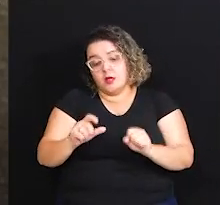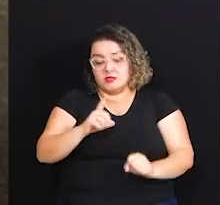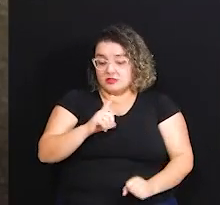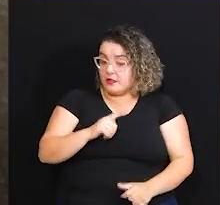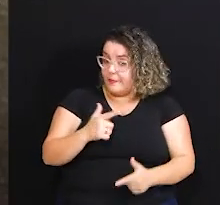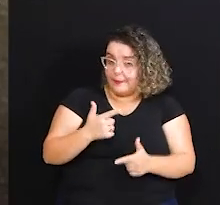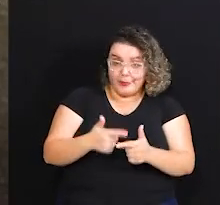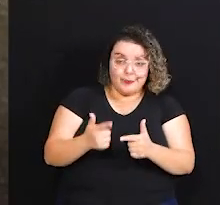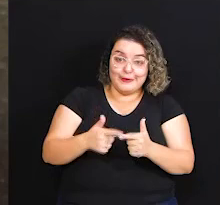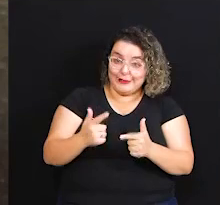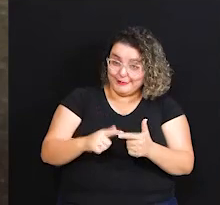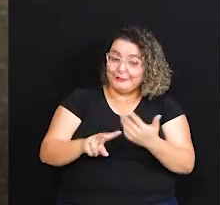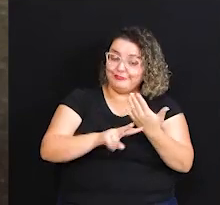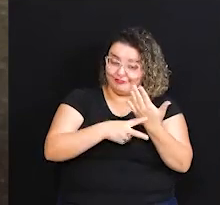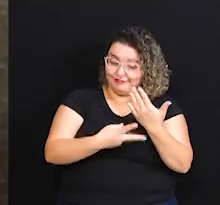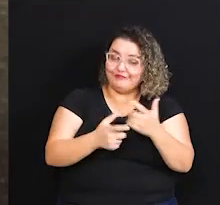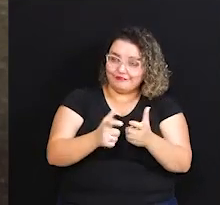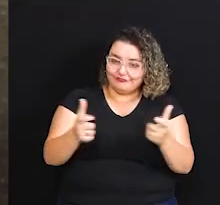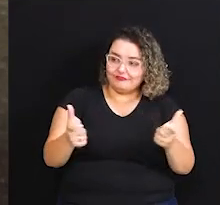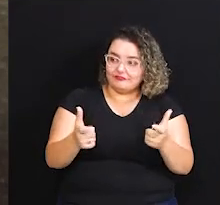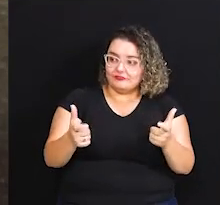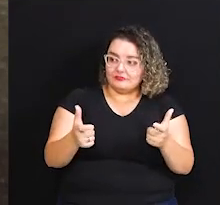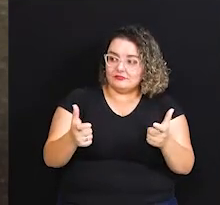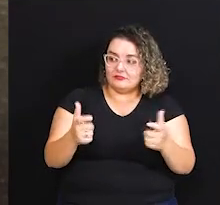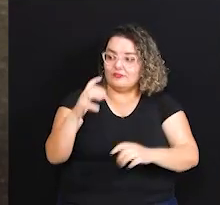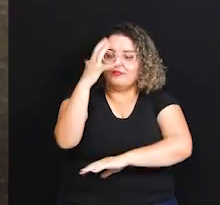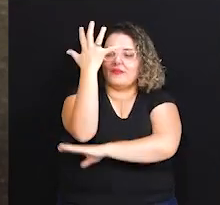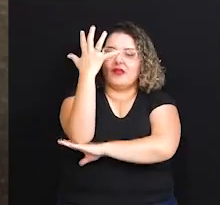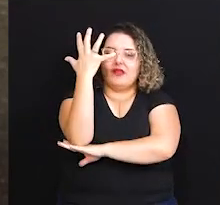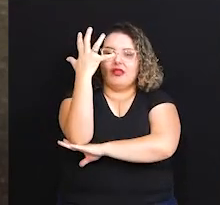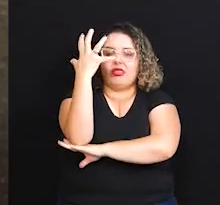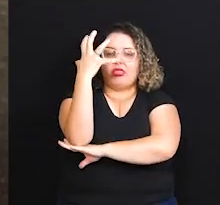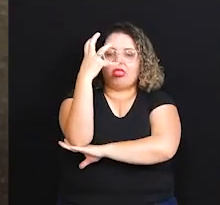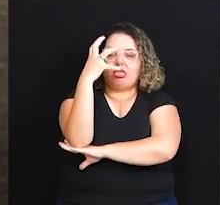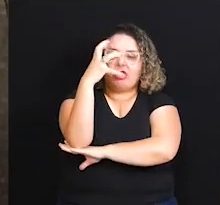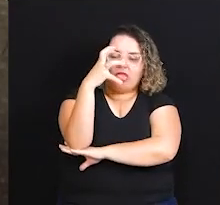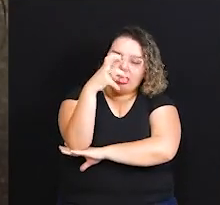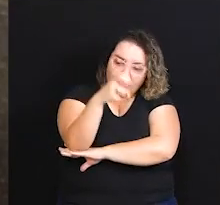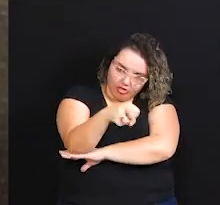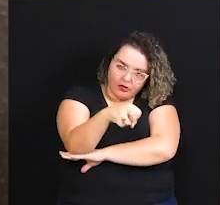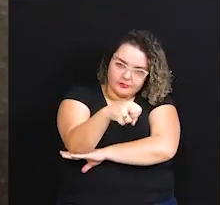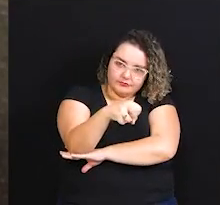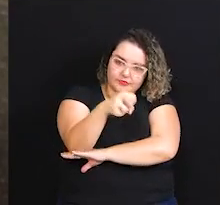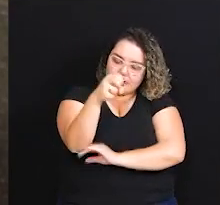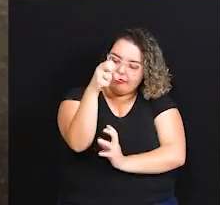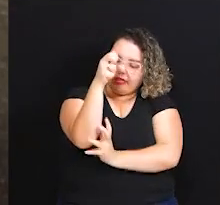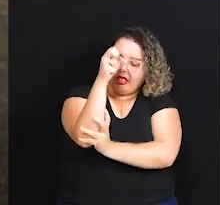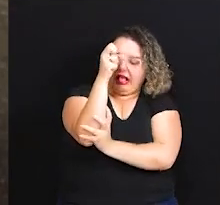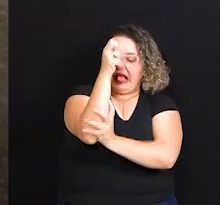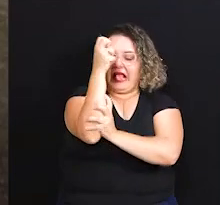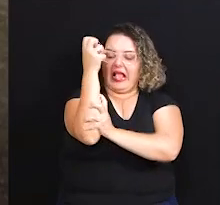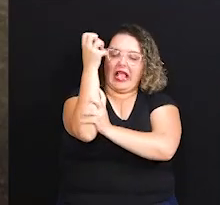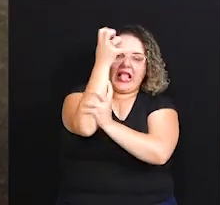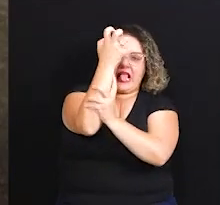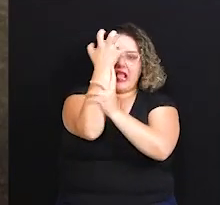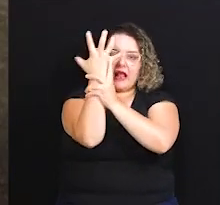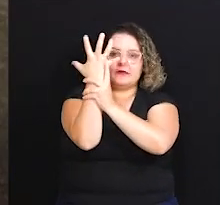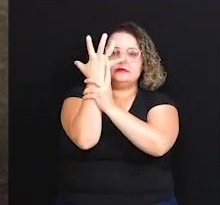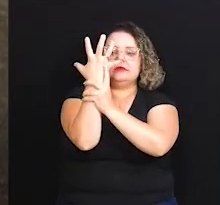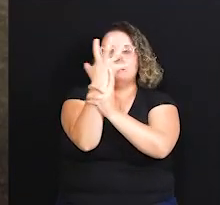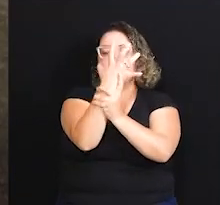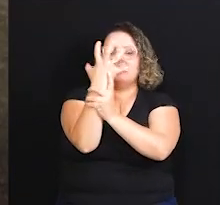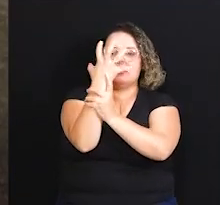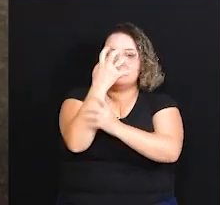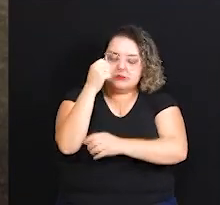aí consequências muito grandes, aí, até a mortalidade direta dessas árvores nativas mesmo. Tanto pelo sufocamento